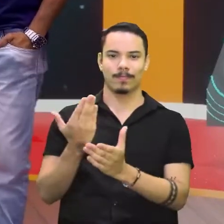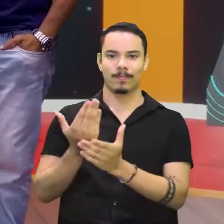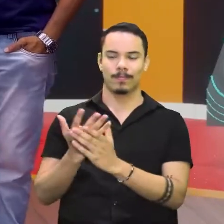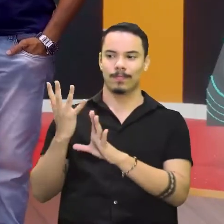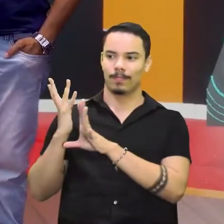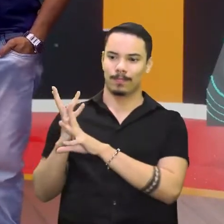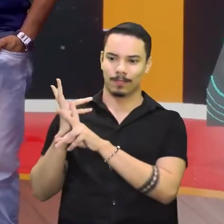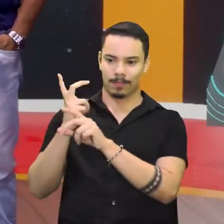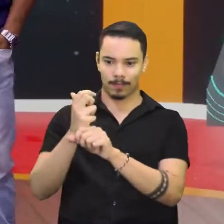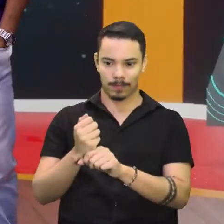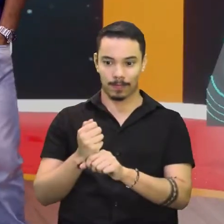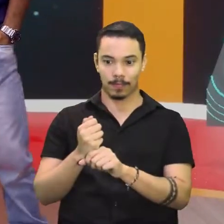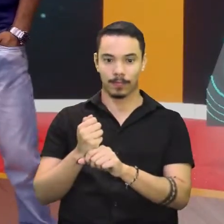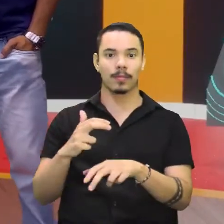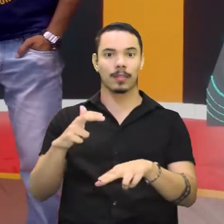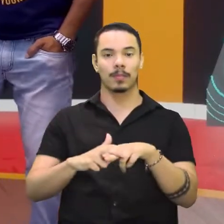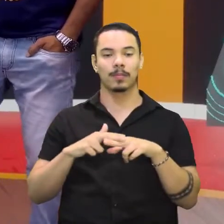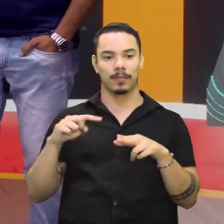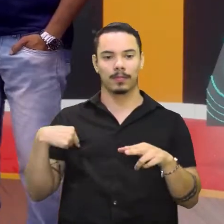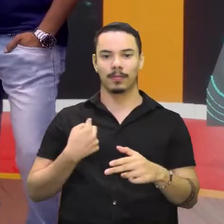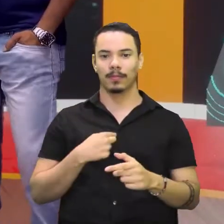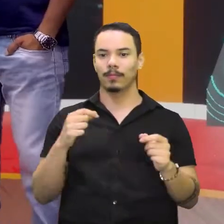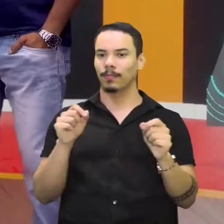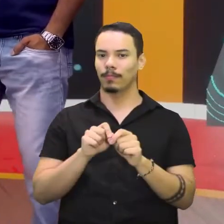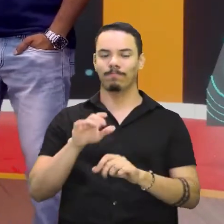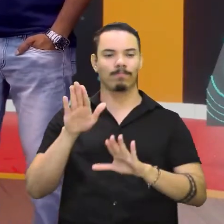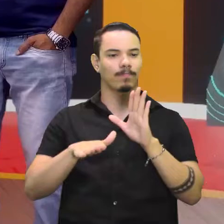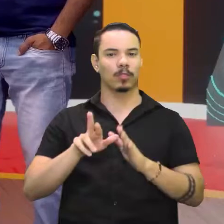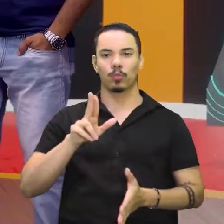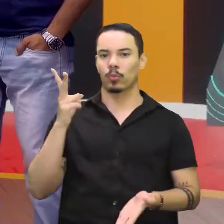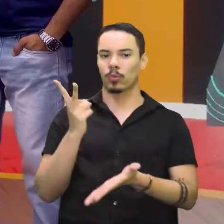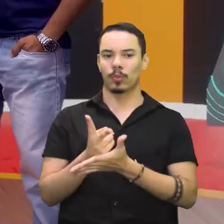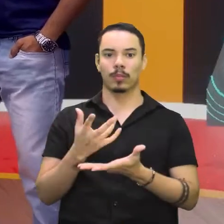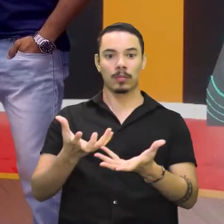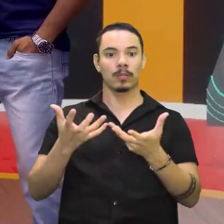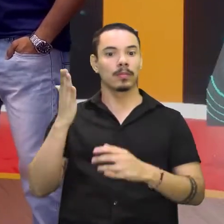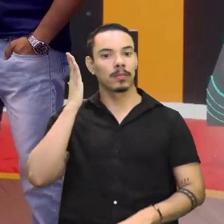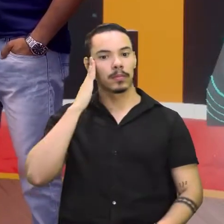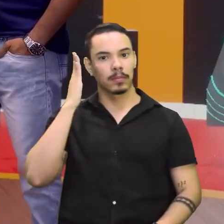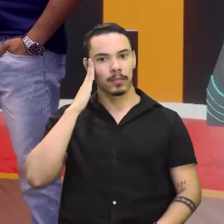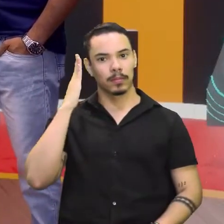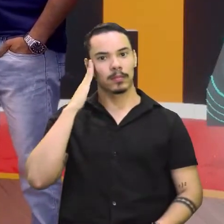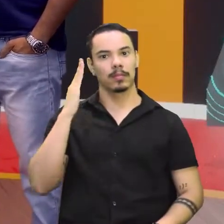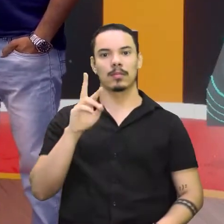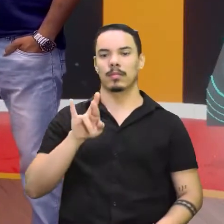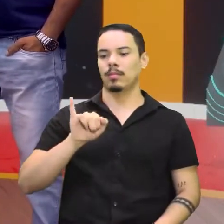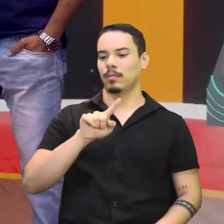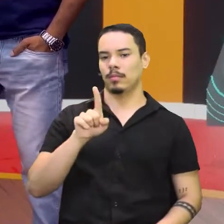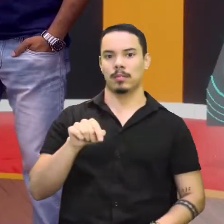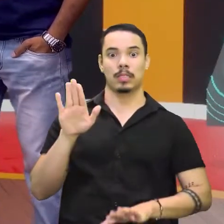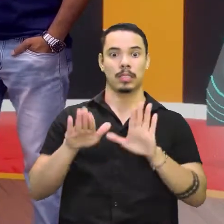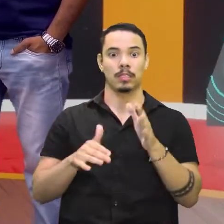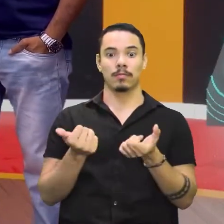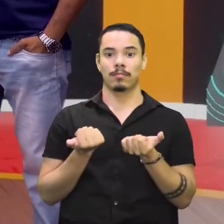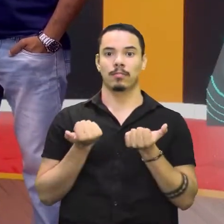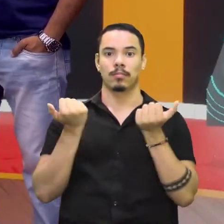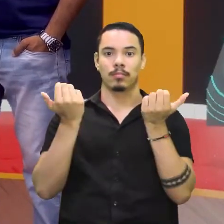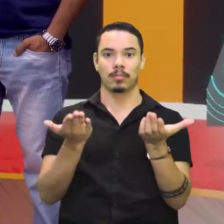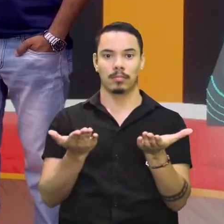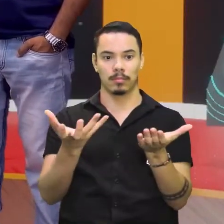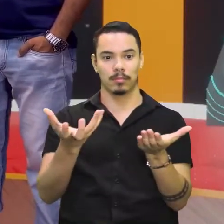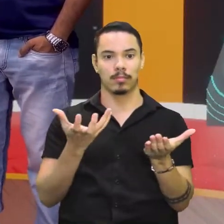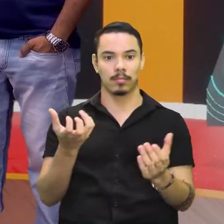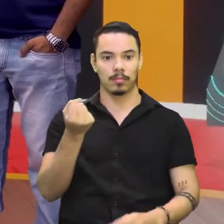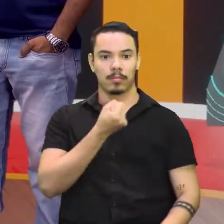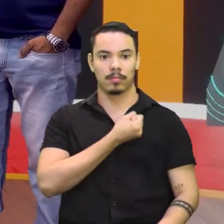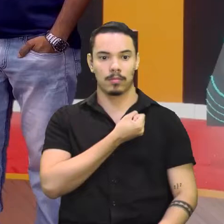gente faz esse procedimento aqui, vocês viram que nem sempre ele está querendo a raiz do polinômio. Aqui ele forneceu a raiz e está querendo um valor de